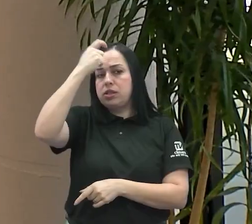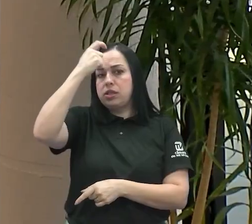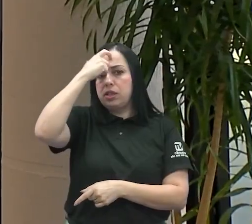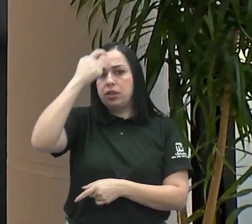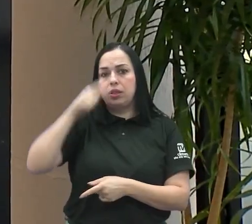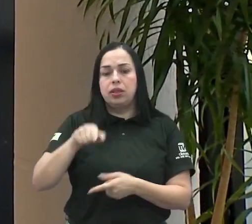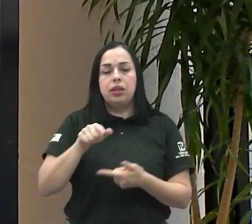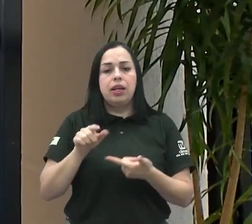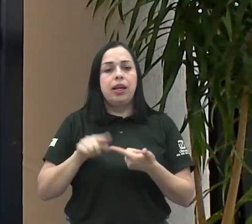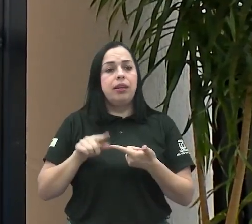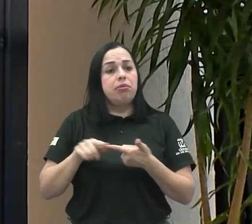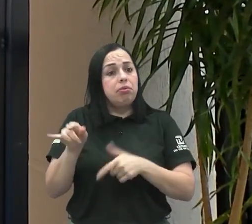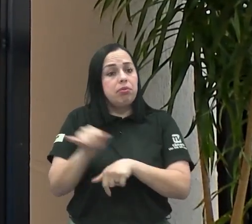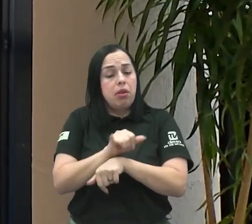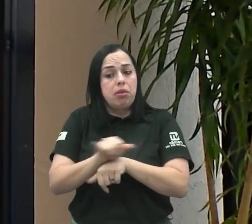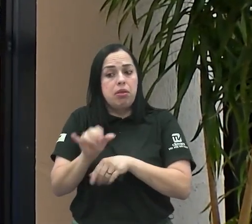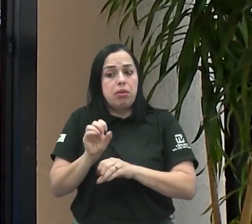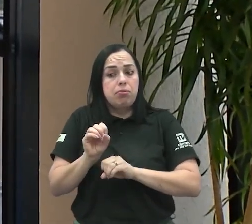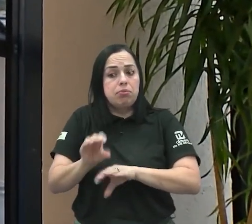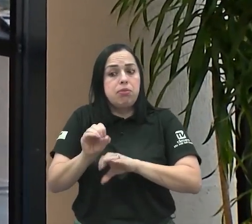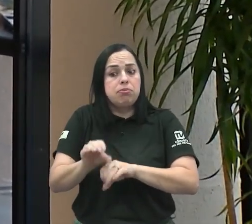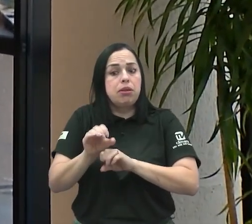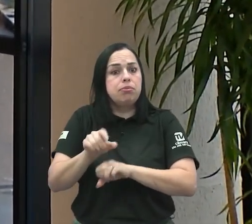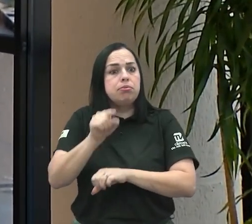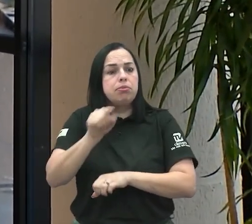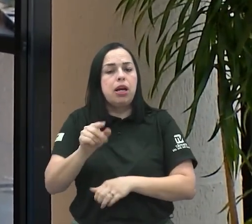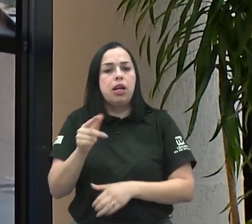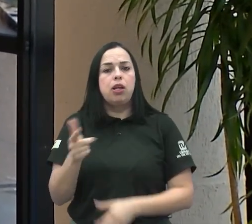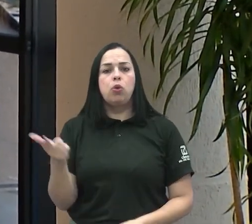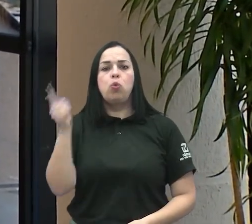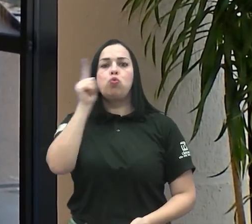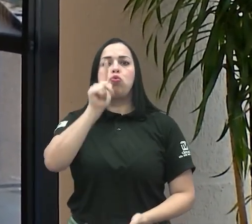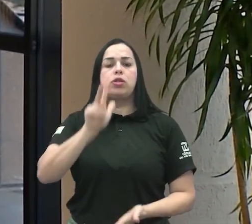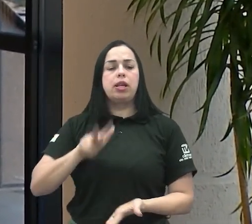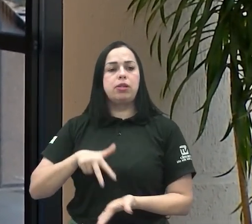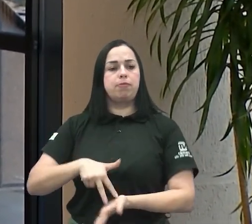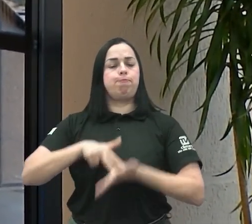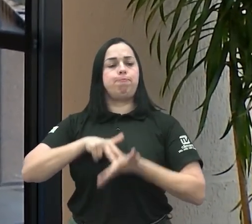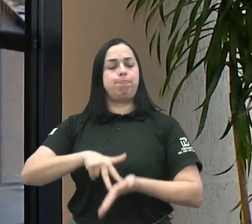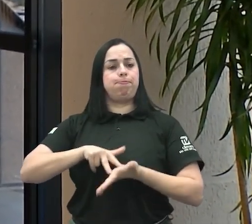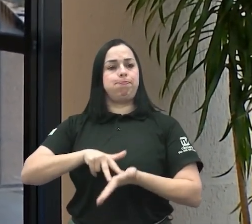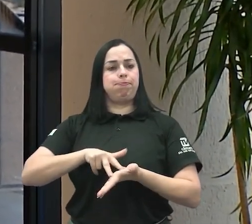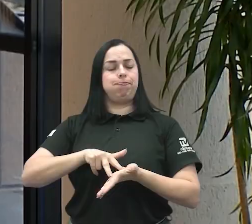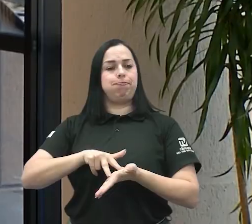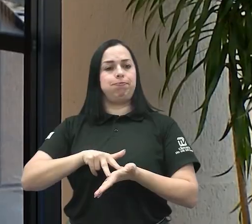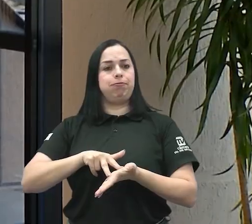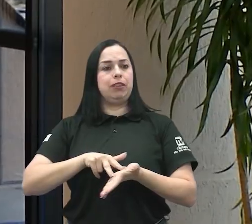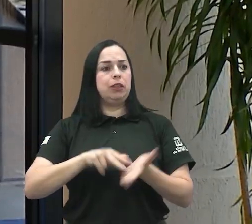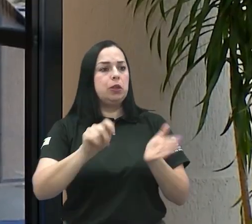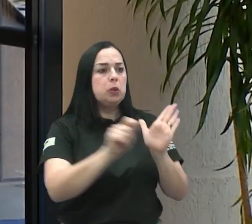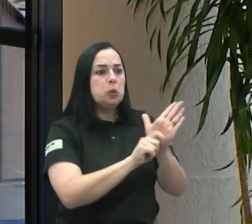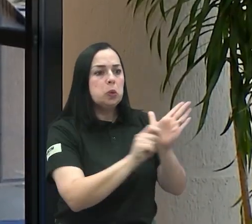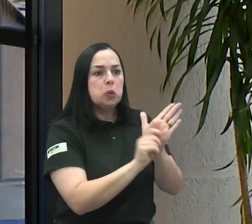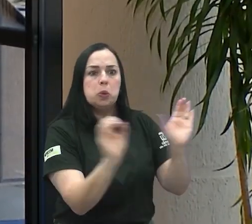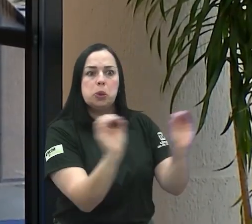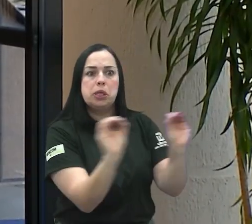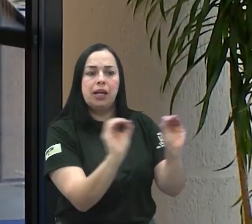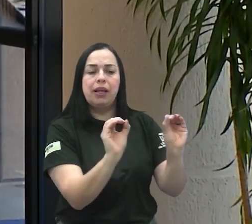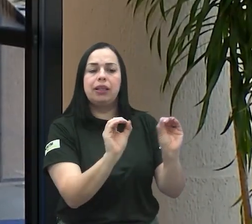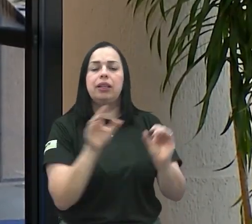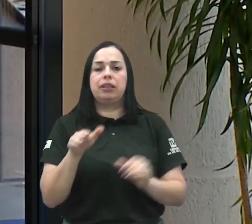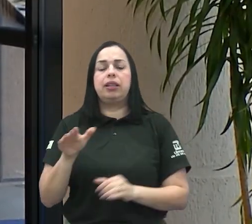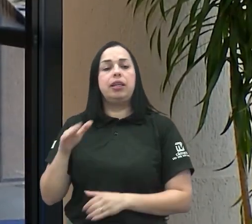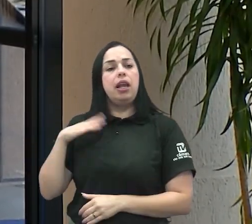conscientização, dar ferramentas para ele permanecer fora da clínica sem o uso